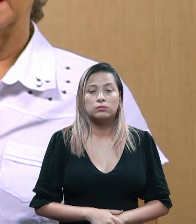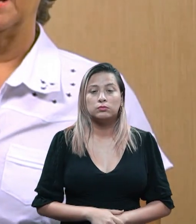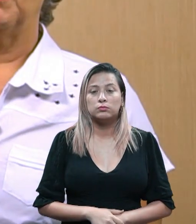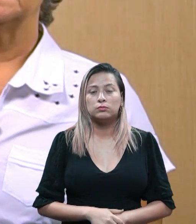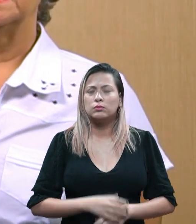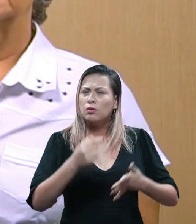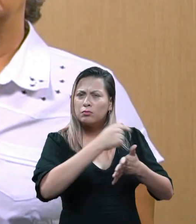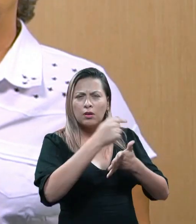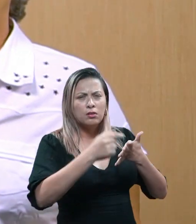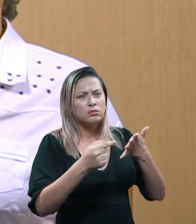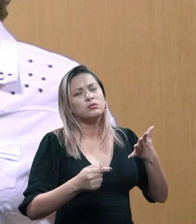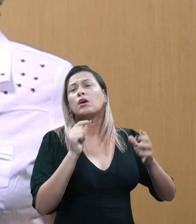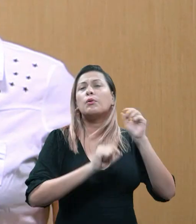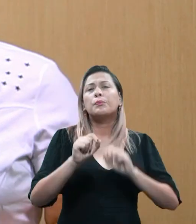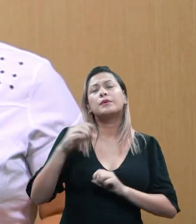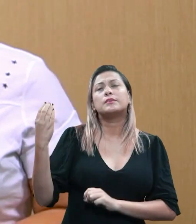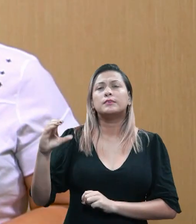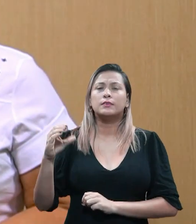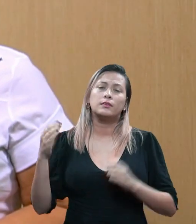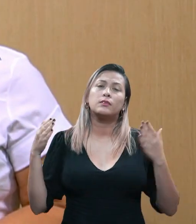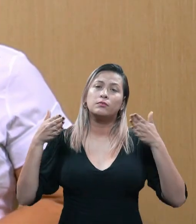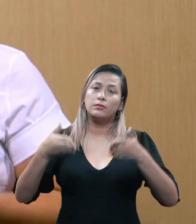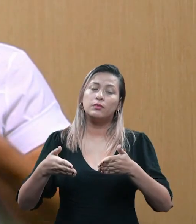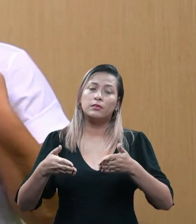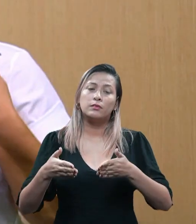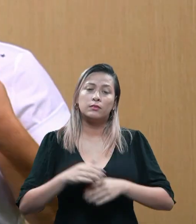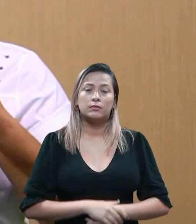Essa é uma ciência dedicada a diagnosticar,